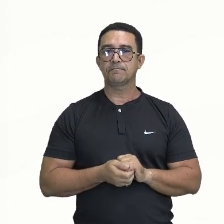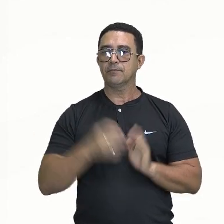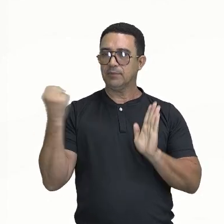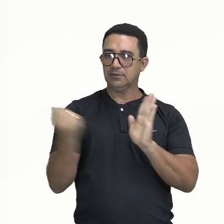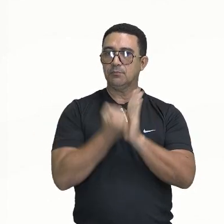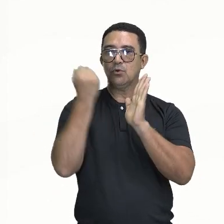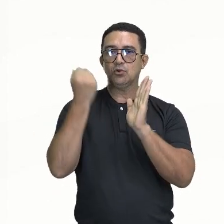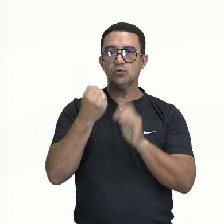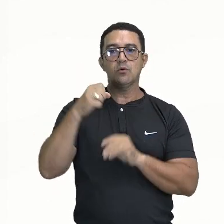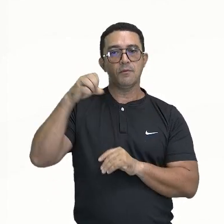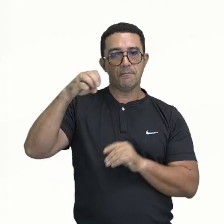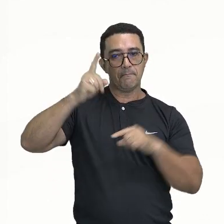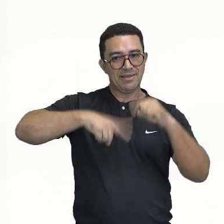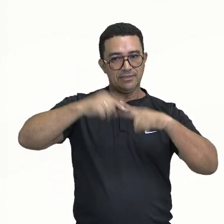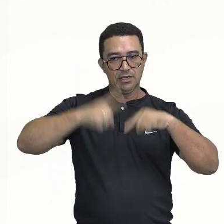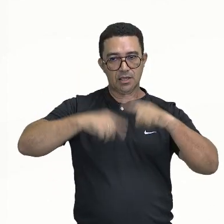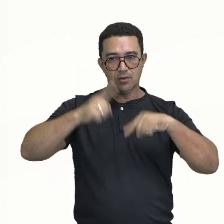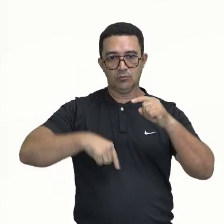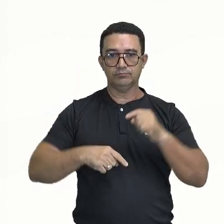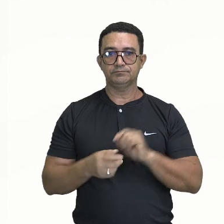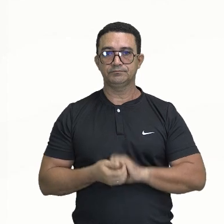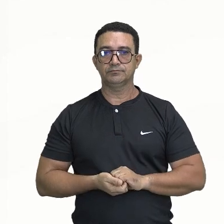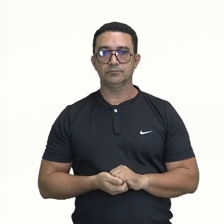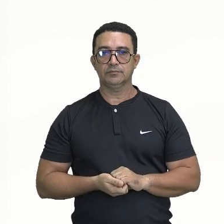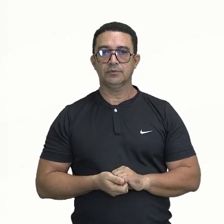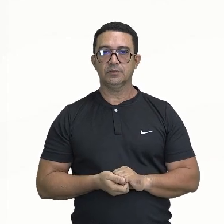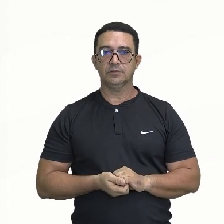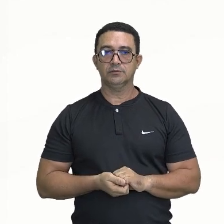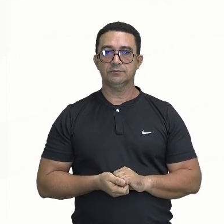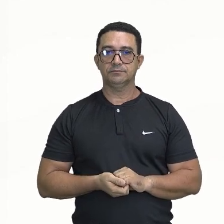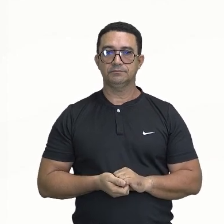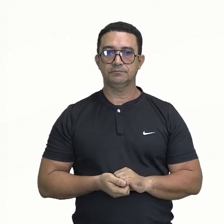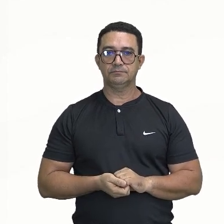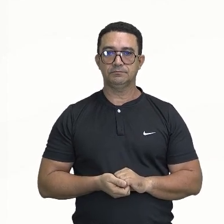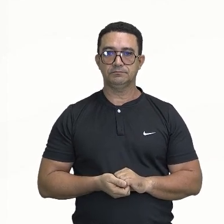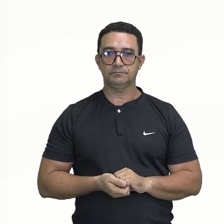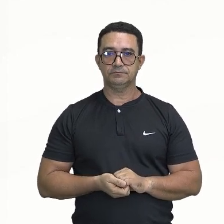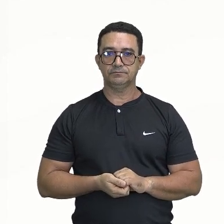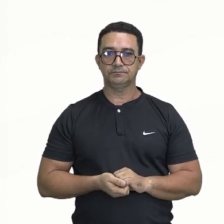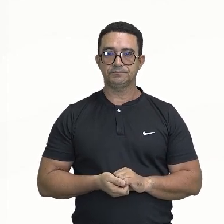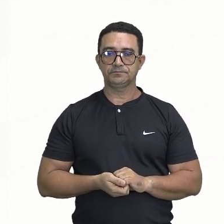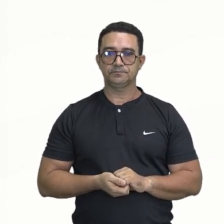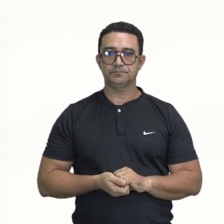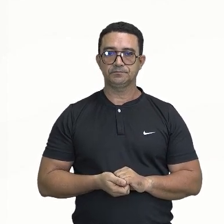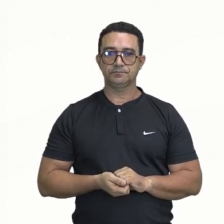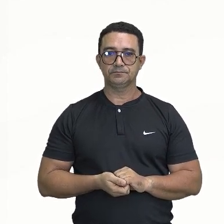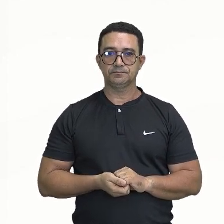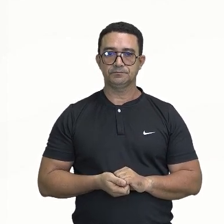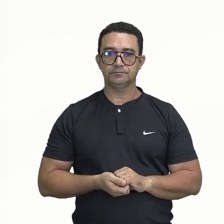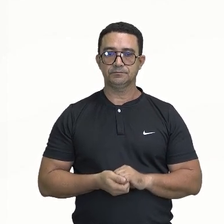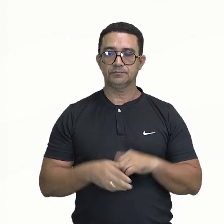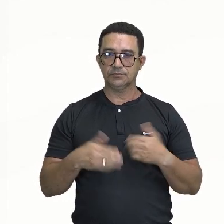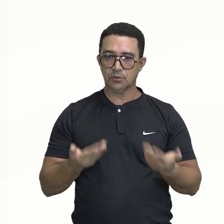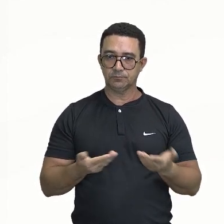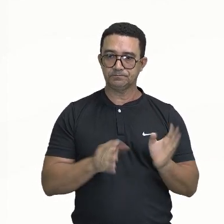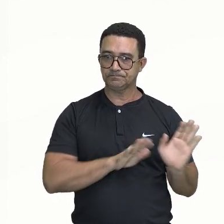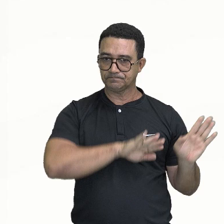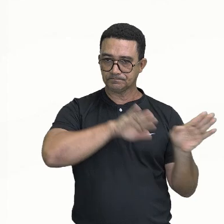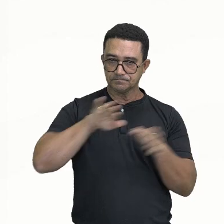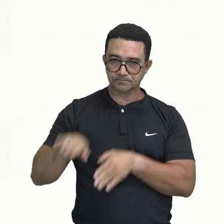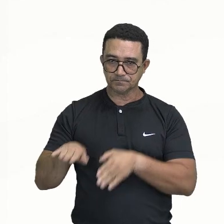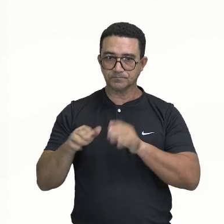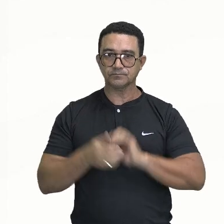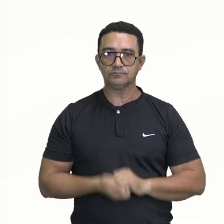duas subdivisões, os bens imóveis e bens móveis. Partindo disso,